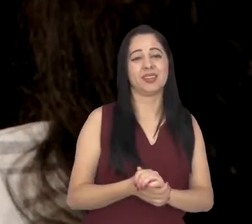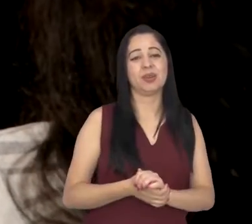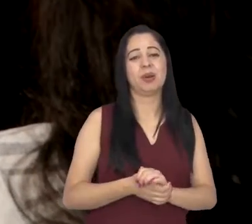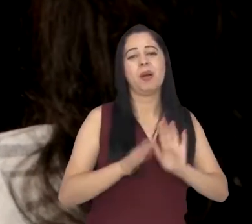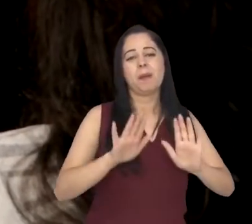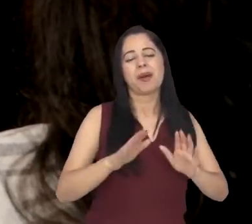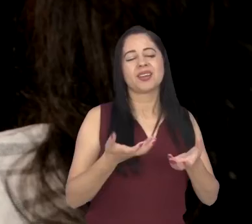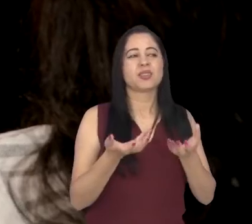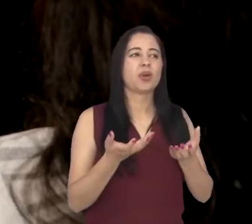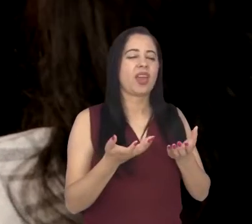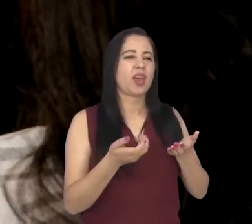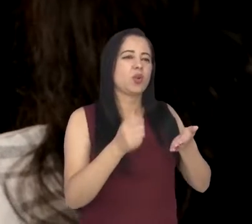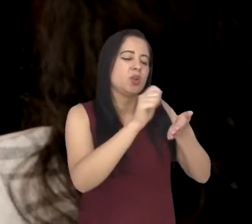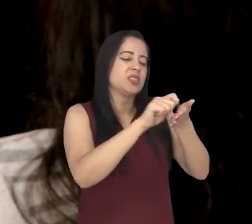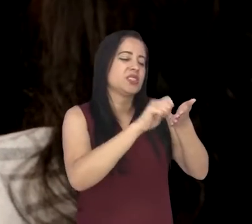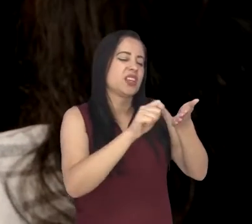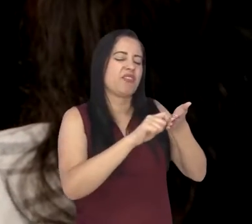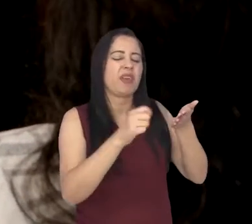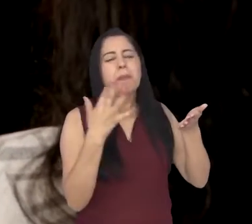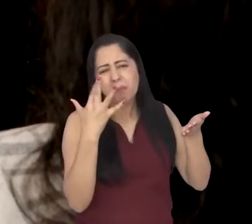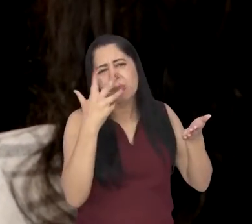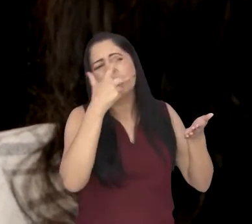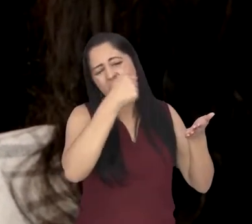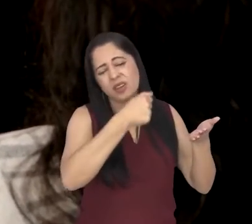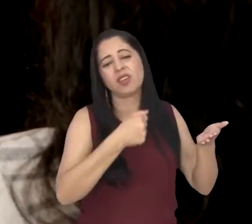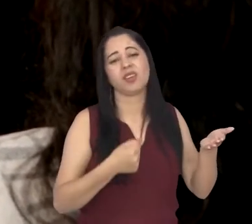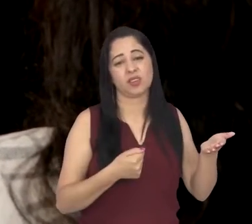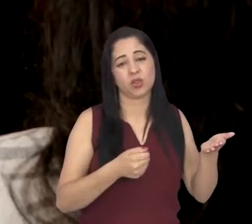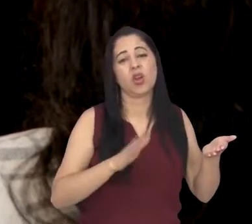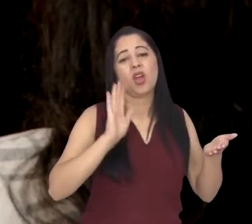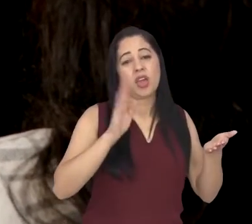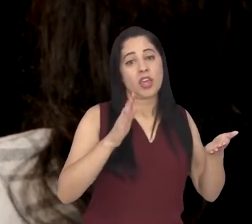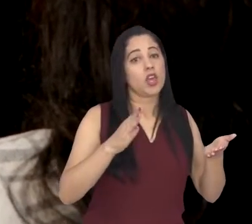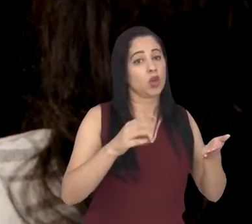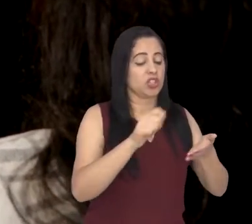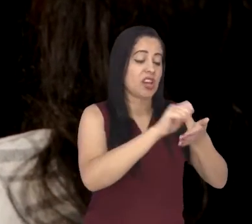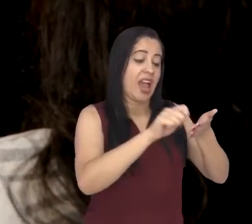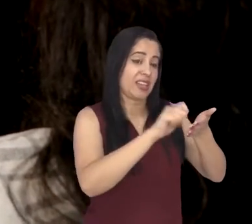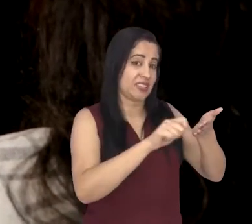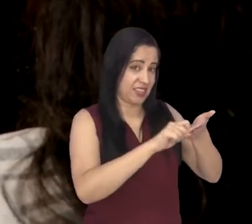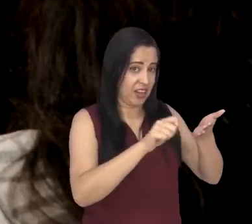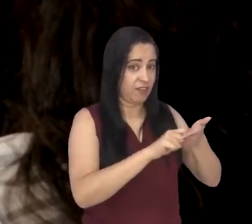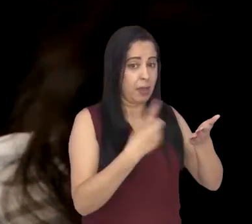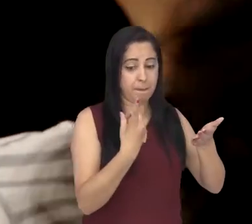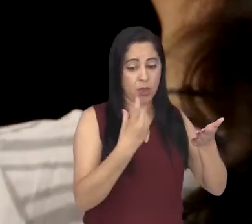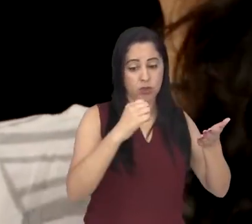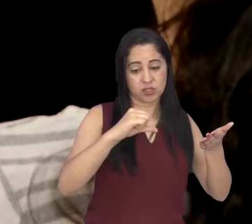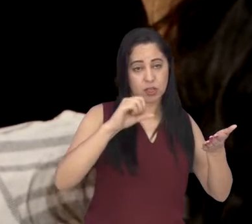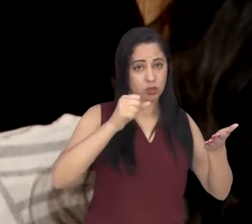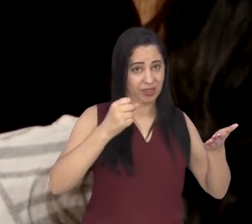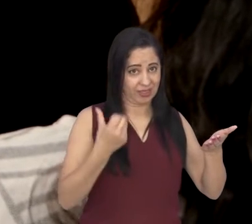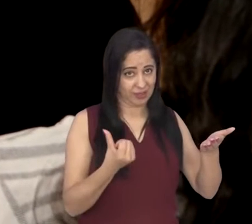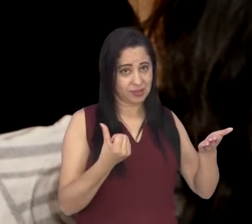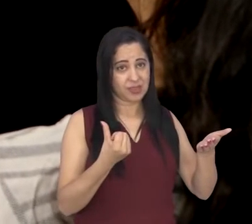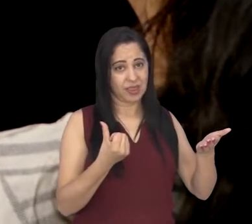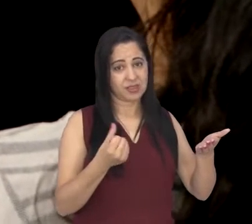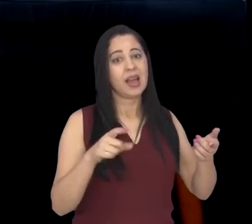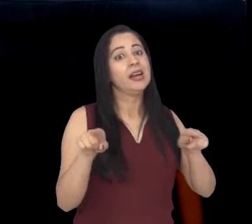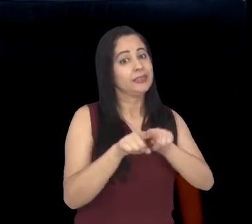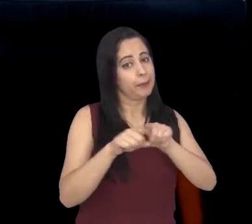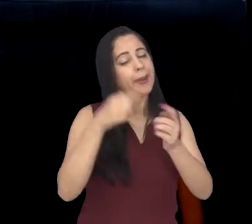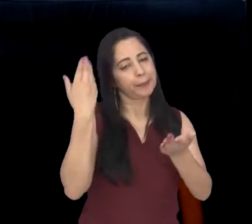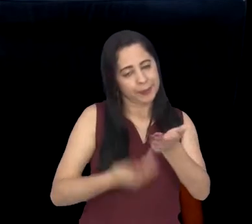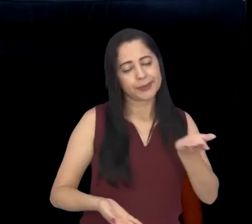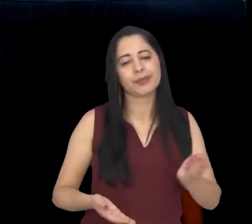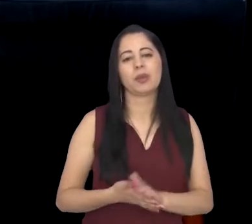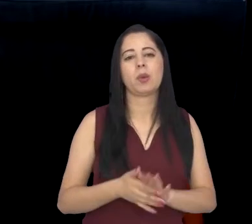sempre fazer as coisas mais bonitas quando é mais para cima, né? Já fiz a de 86, foi derrota, mas era uma outra situação. E eu